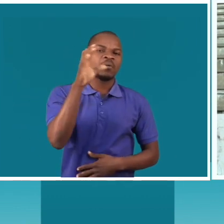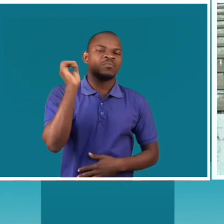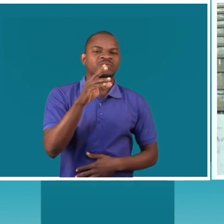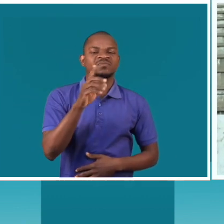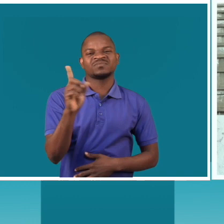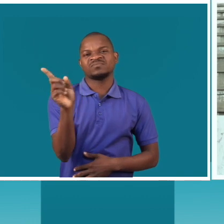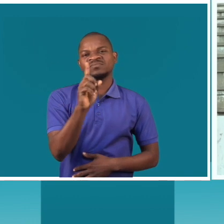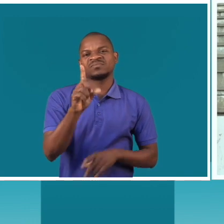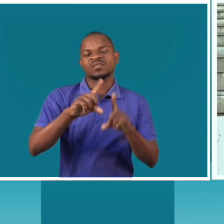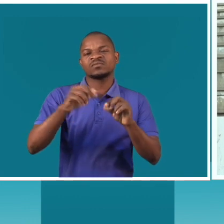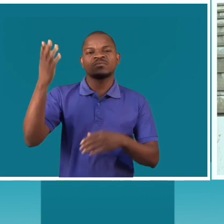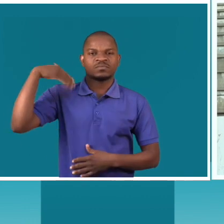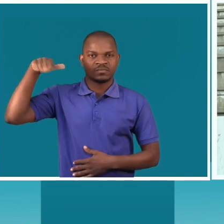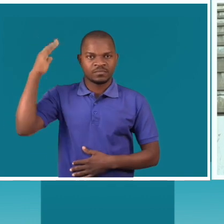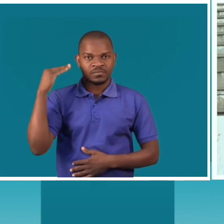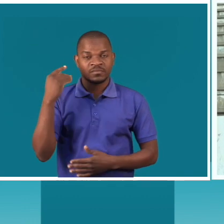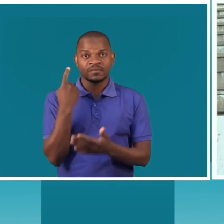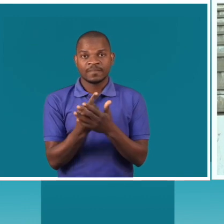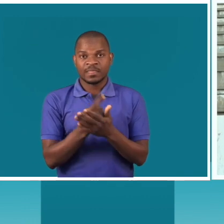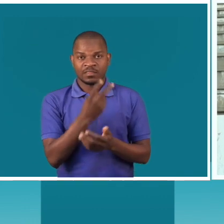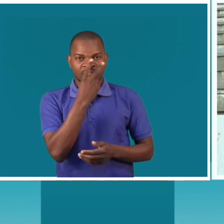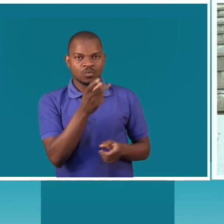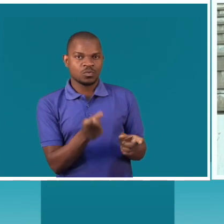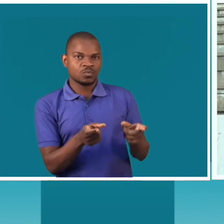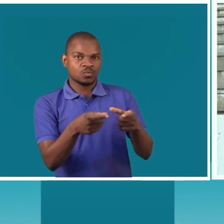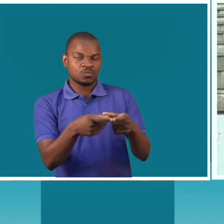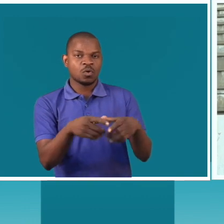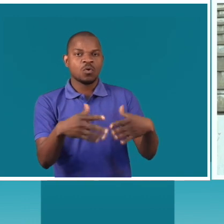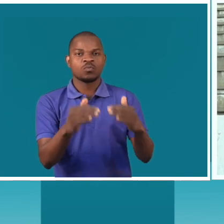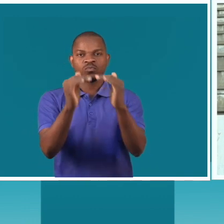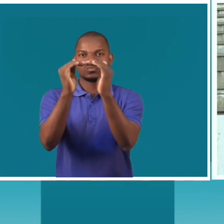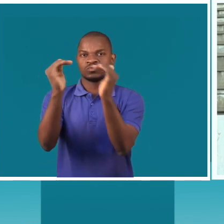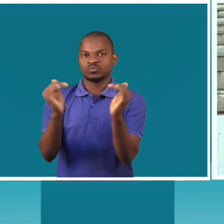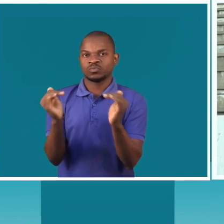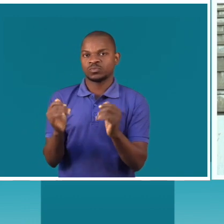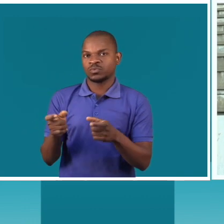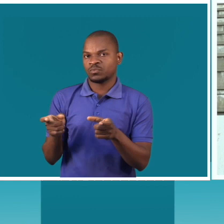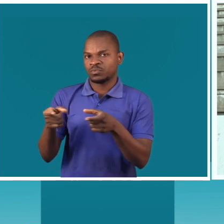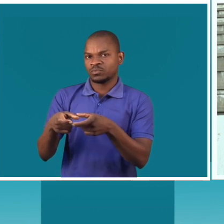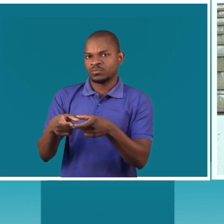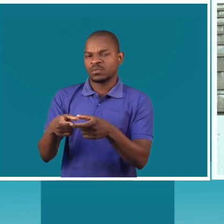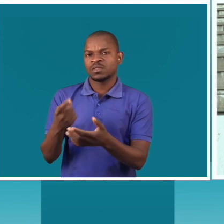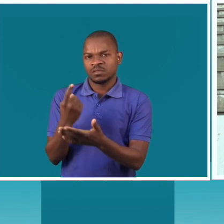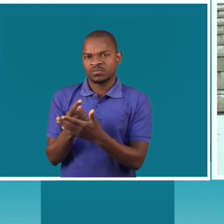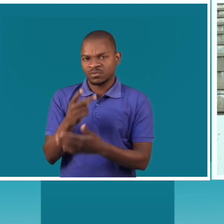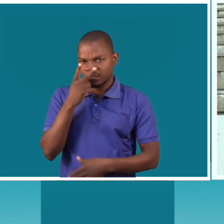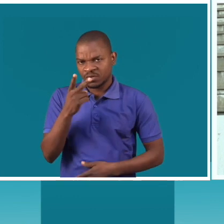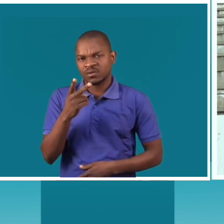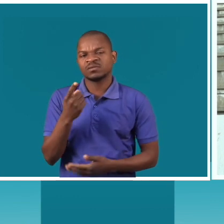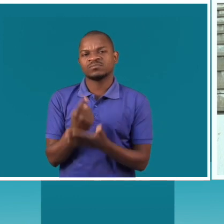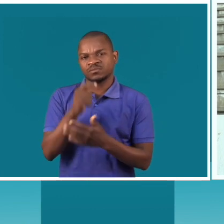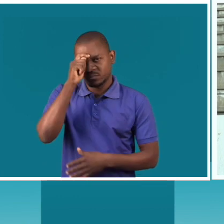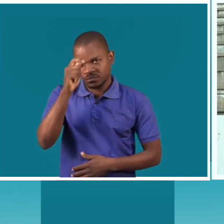o outro. Essas questões devem pertencer ao passado. Temos que olhar para as nossas equipas ou para as nossas direções com